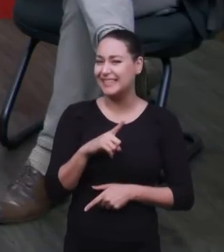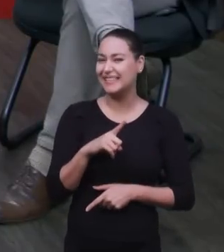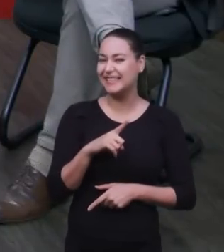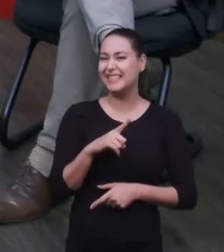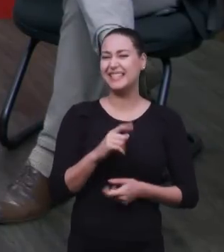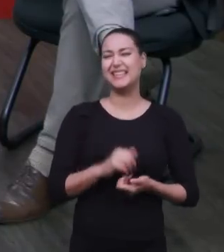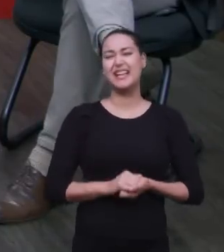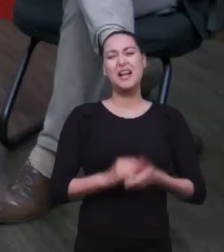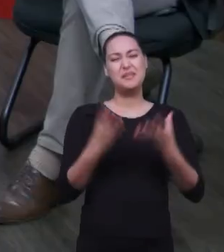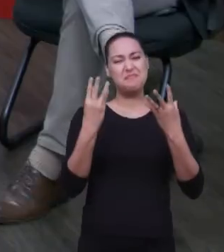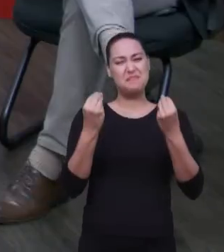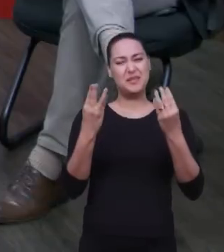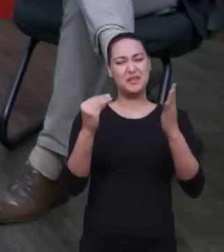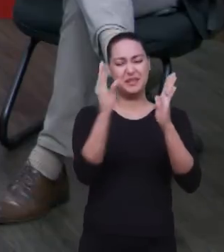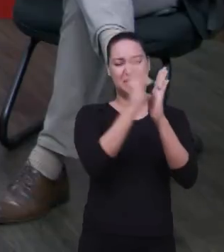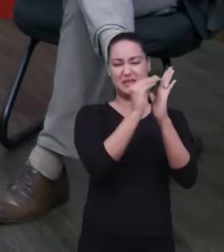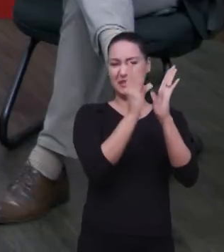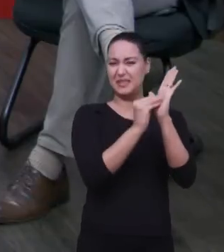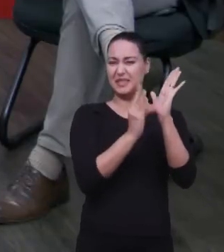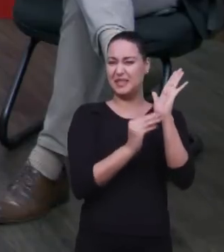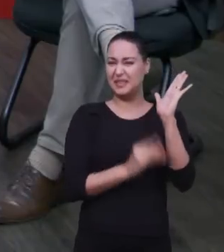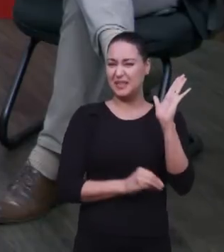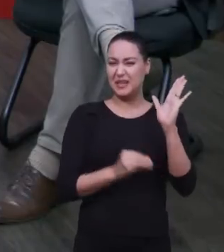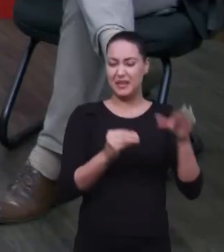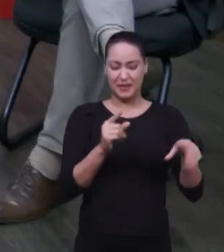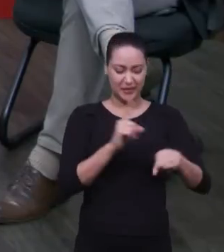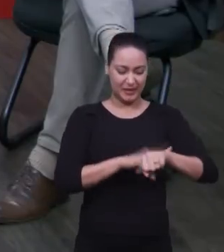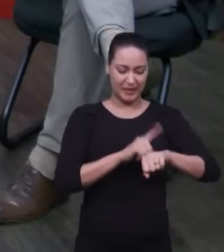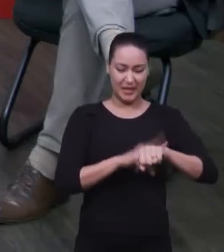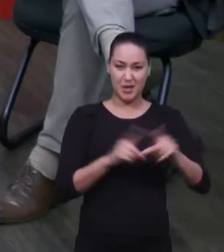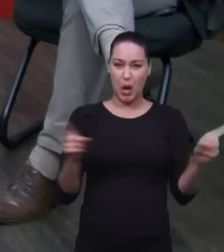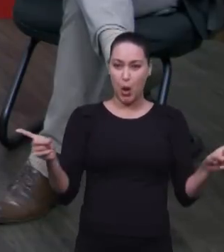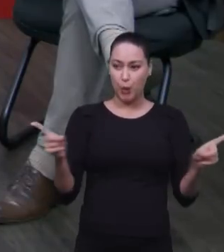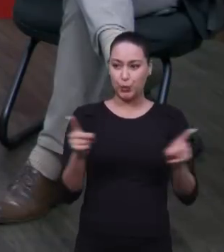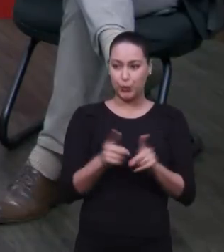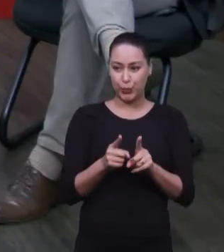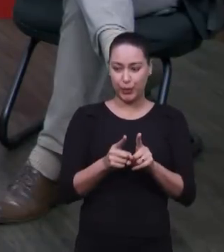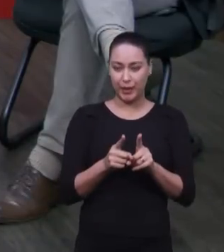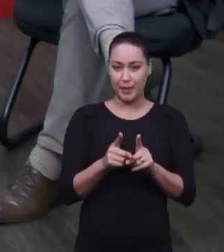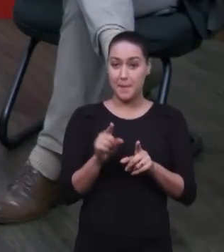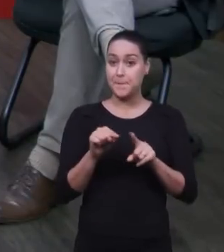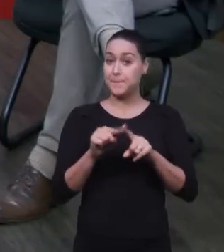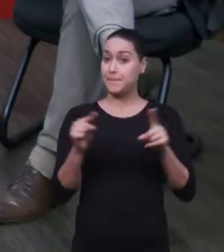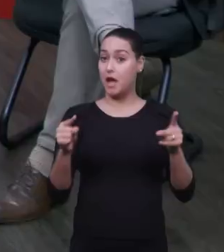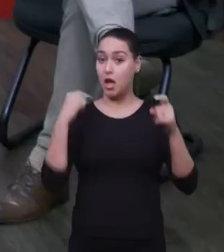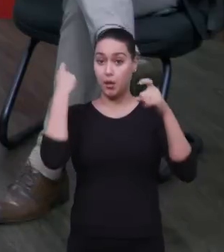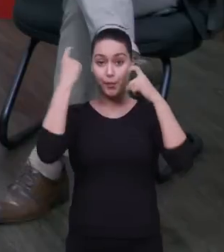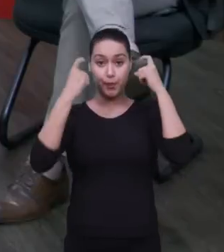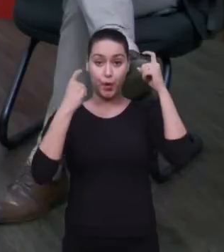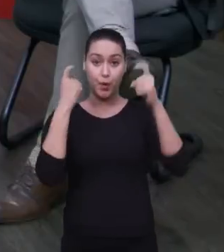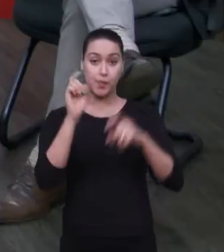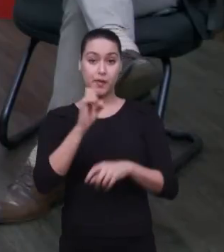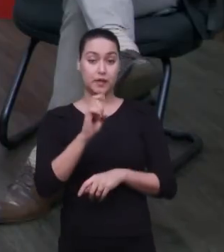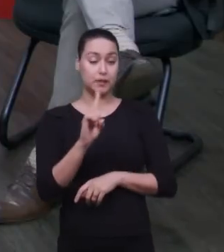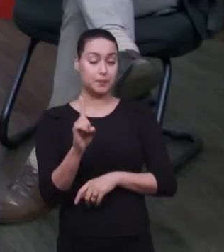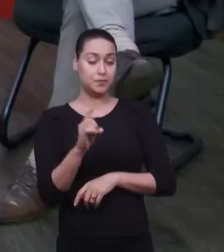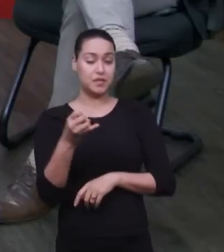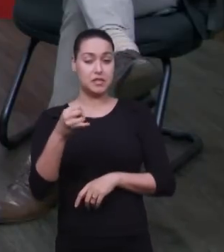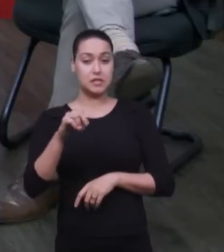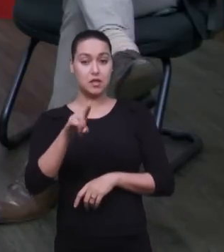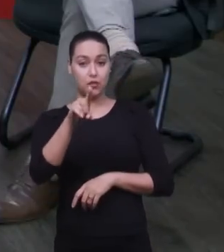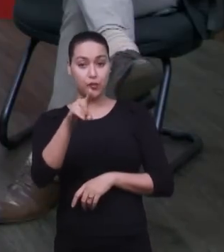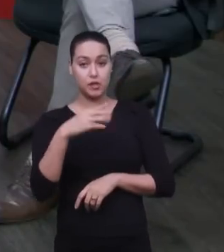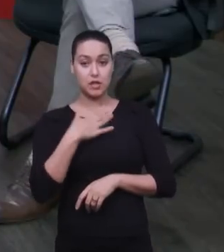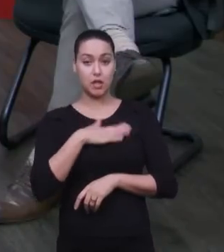Nosso bom problema é que nós temos muito conteúdo e pouco tempo. Né? Então, mas não se preocupem. Se você está